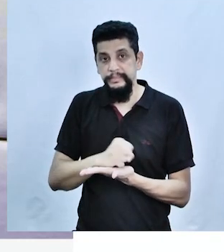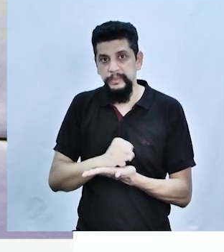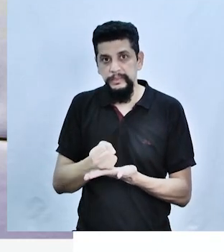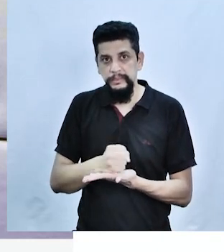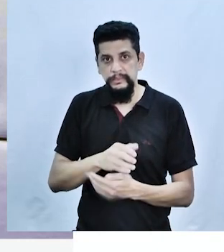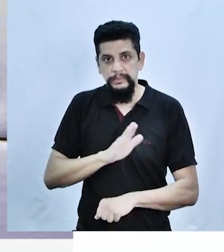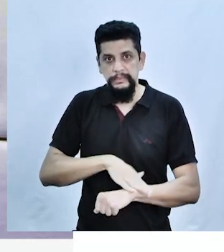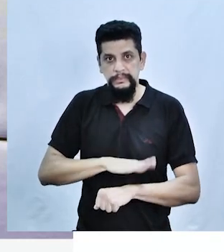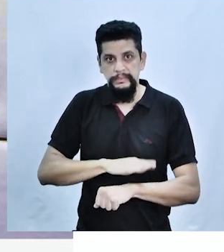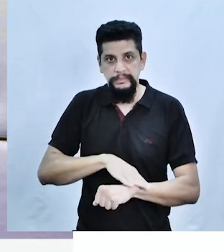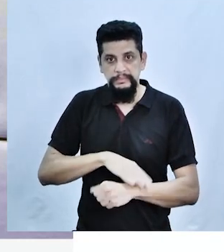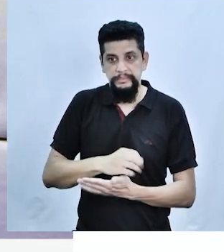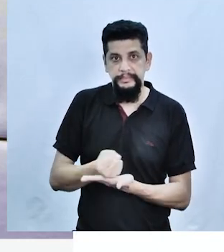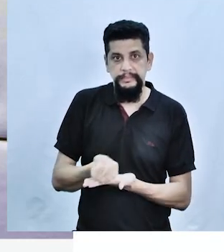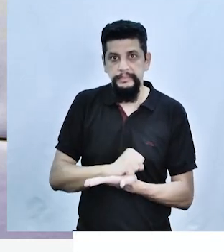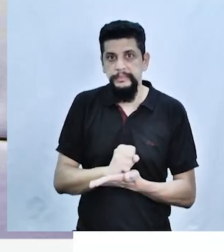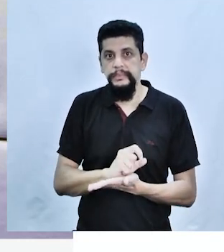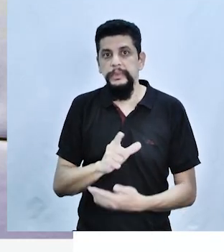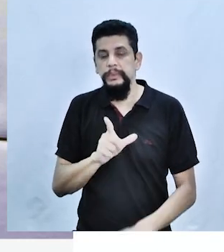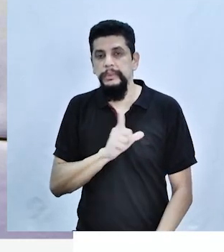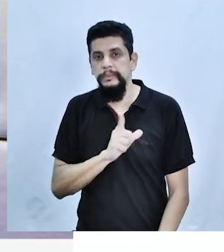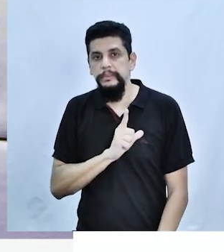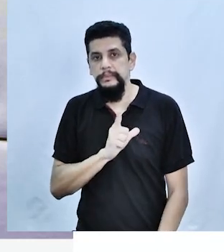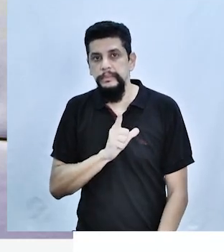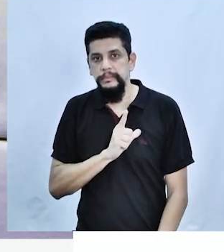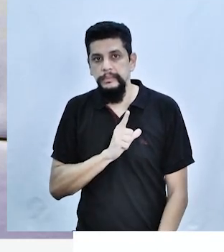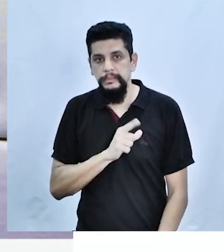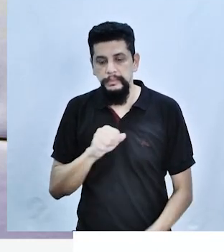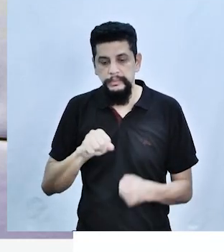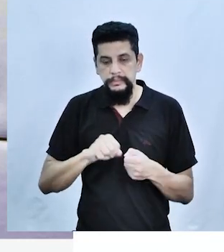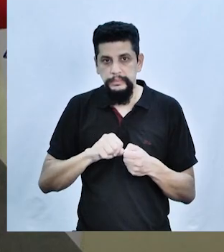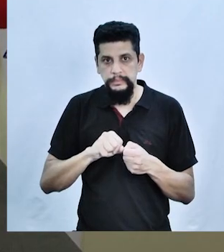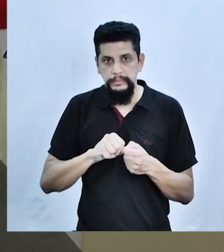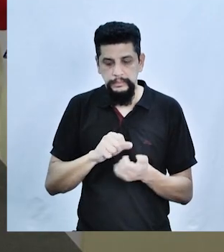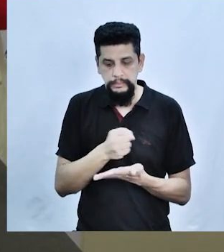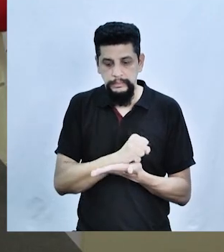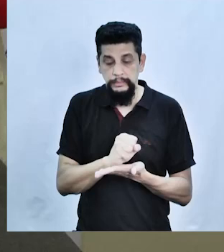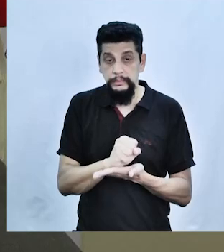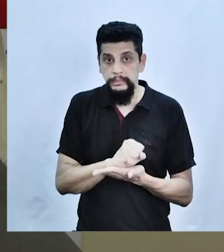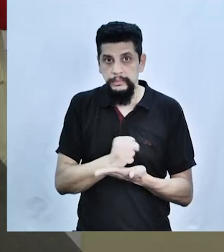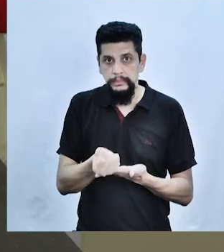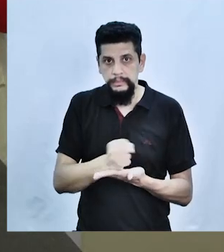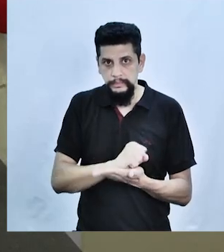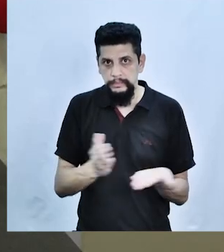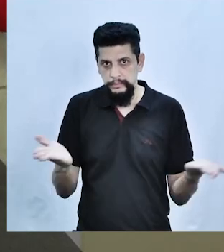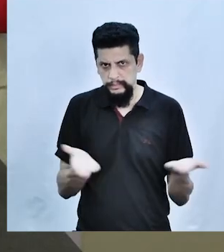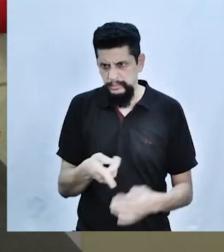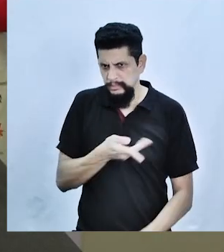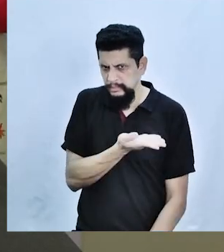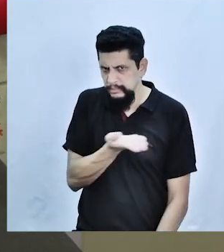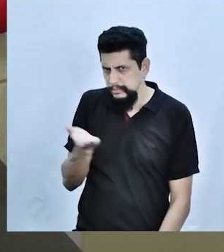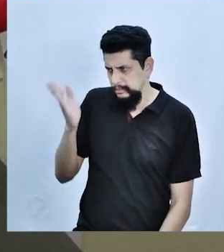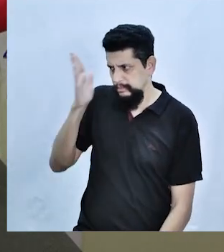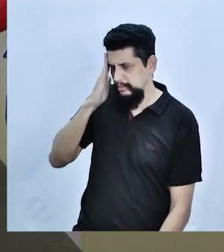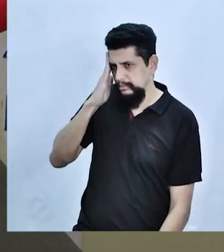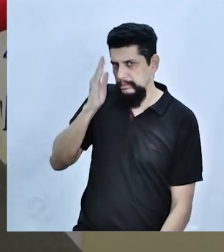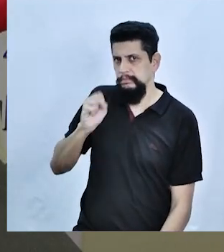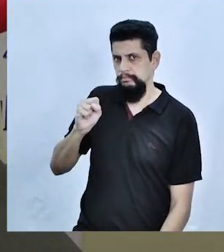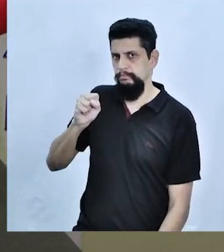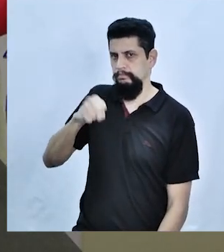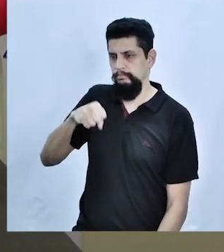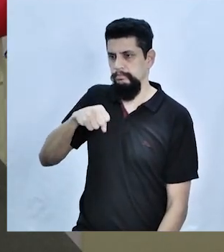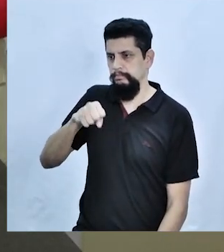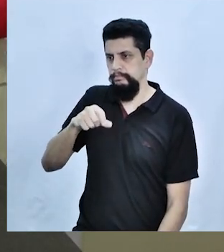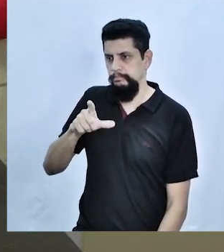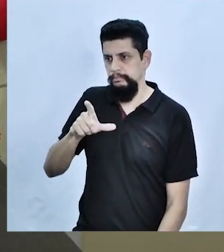aí. Chegou o momento do jogo. O que será que nós teremos para fazer esse jogo hoje, prof? Você sabe?